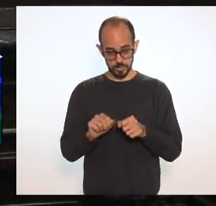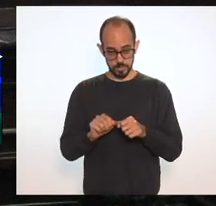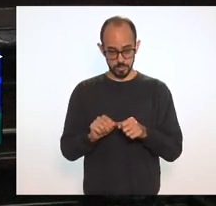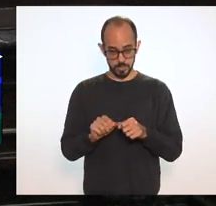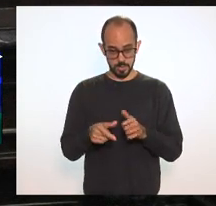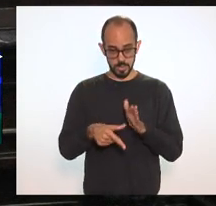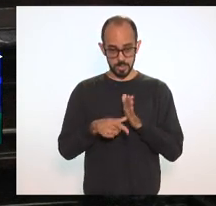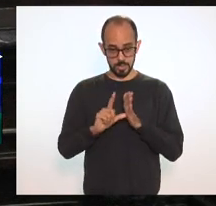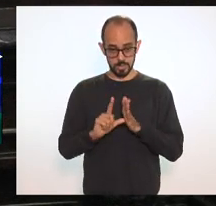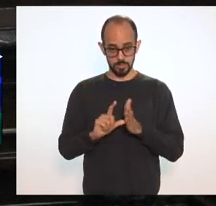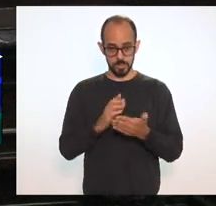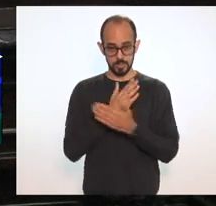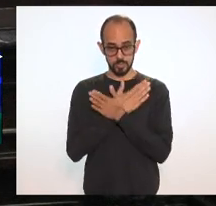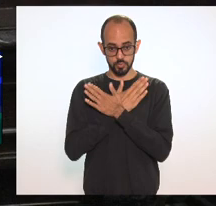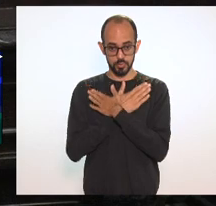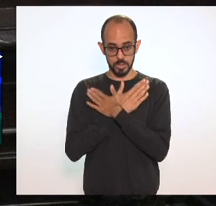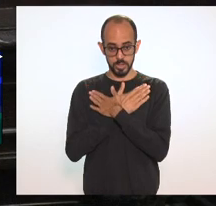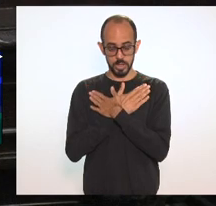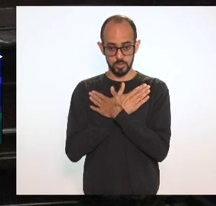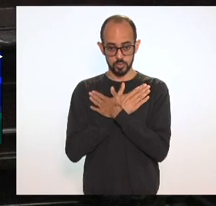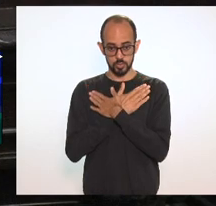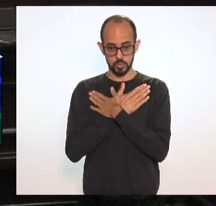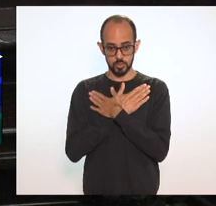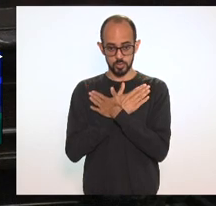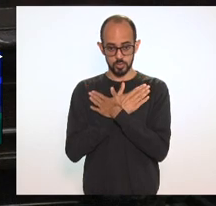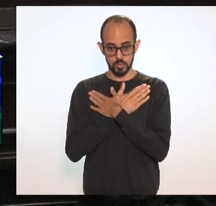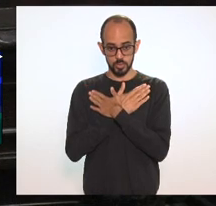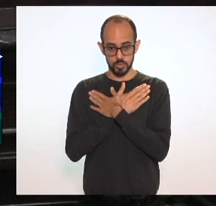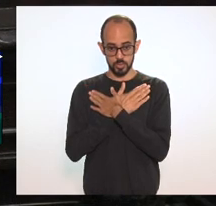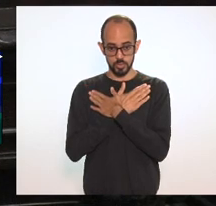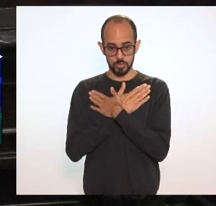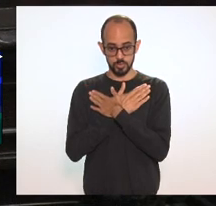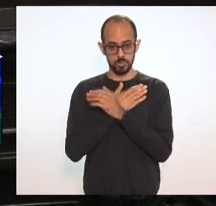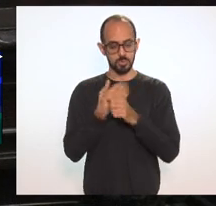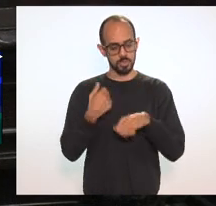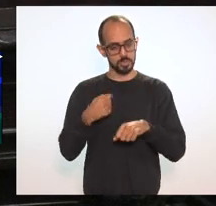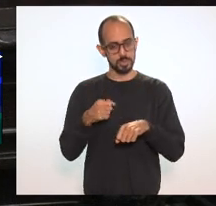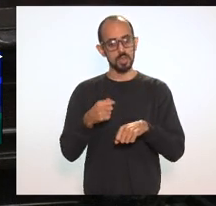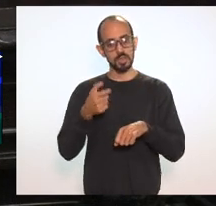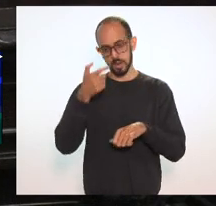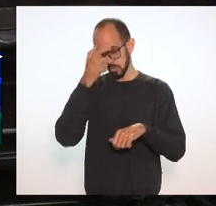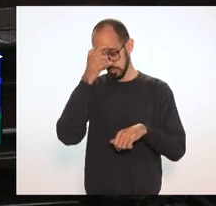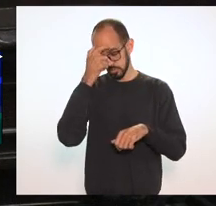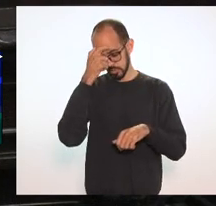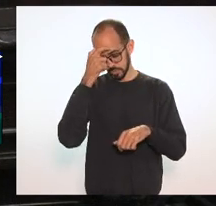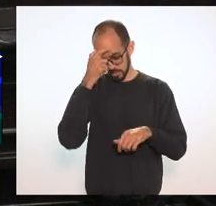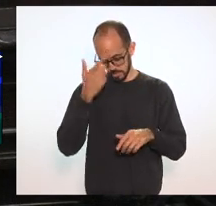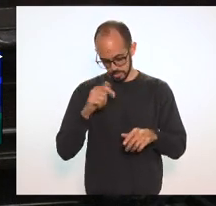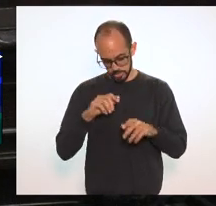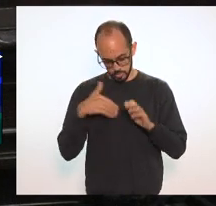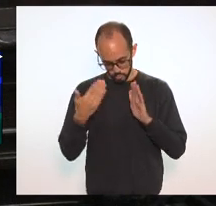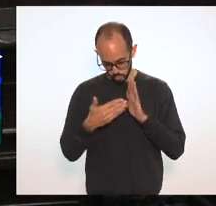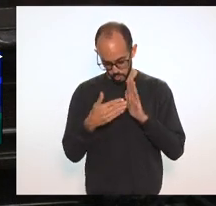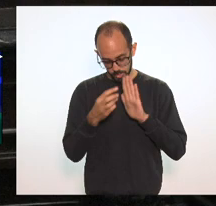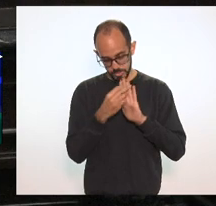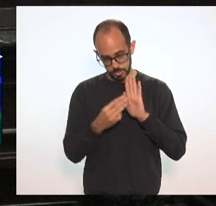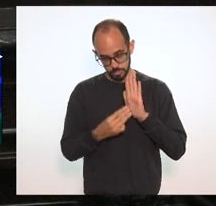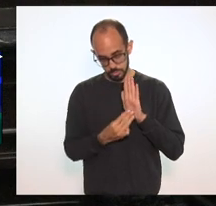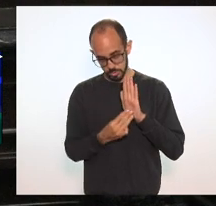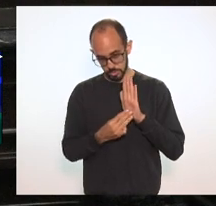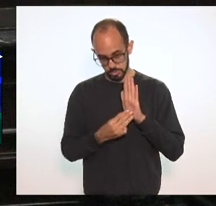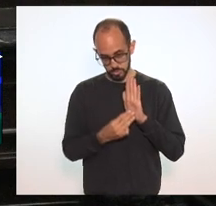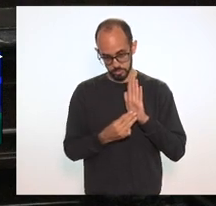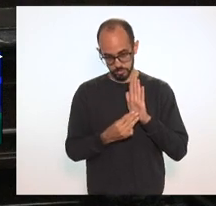antecipação do feriado deve ser a medida mesmo e racional dentro dentro de todas elas